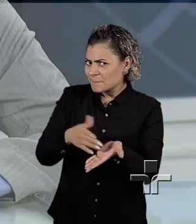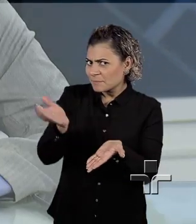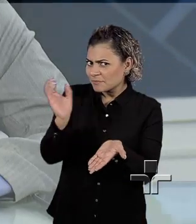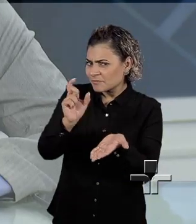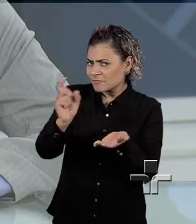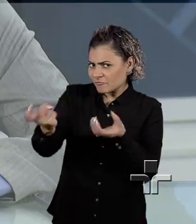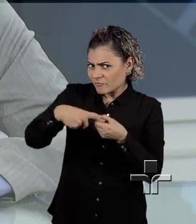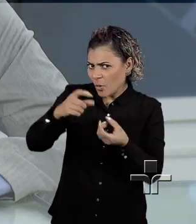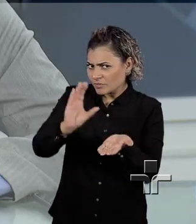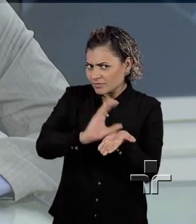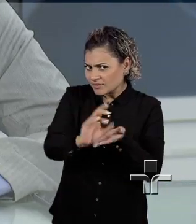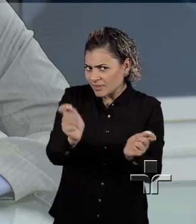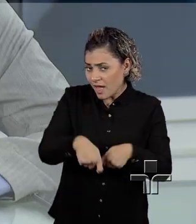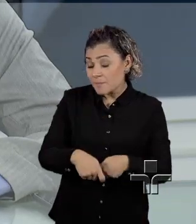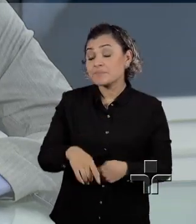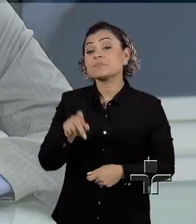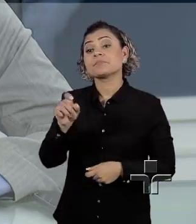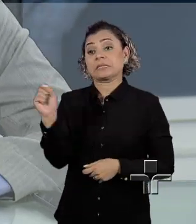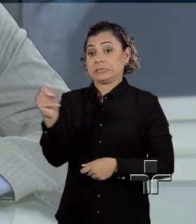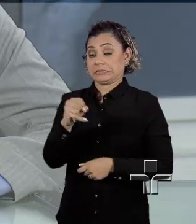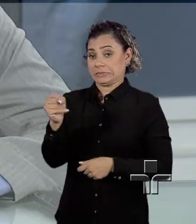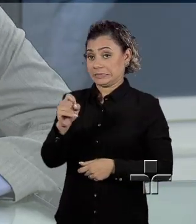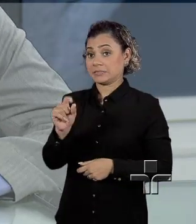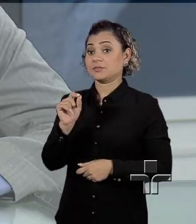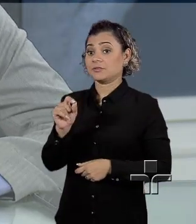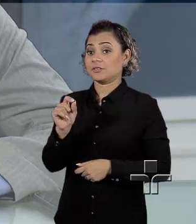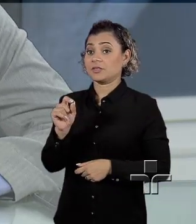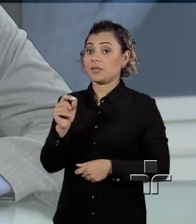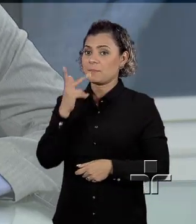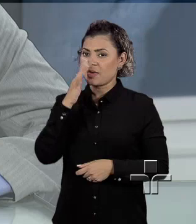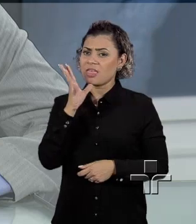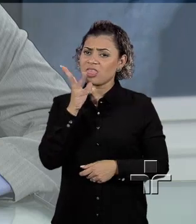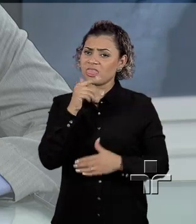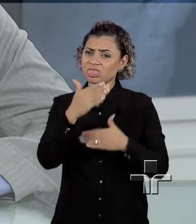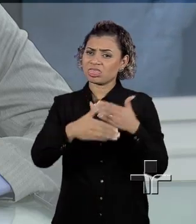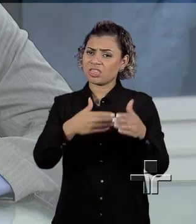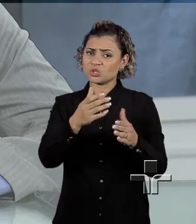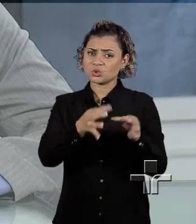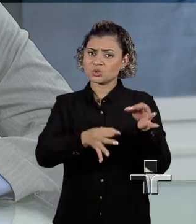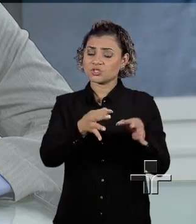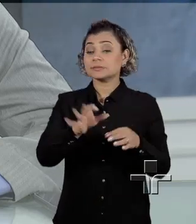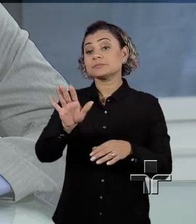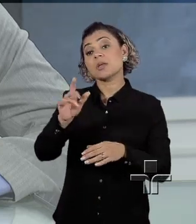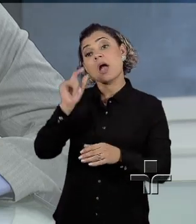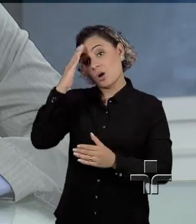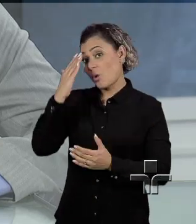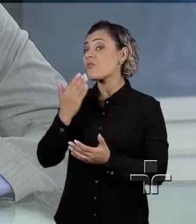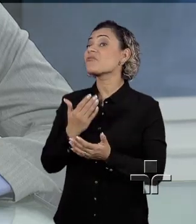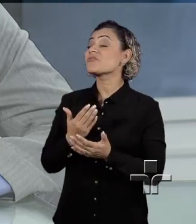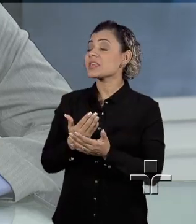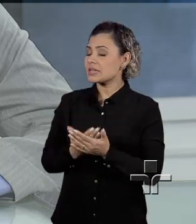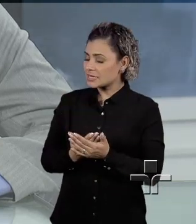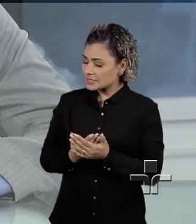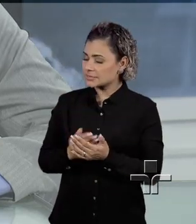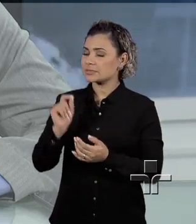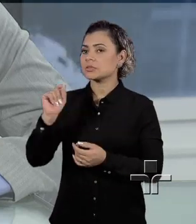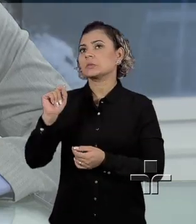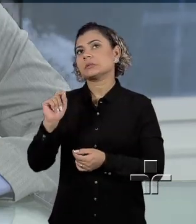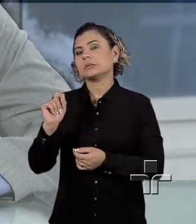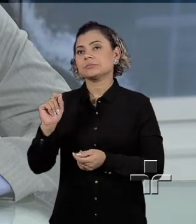essa garantia que a justiça nossa é morosa, a confiança que pode existir, vamos